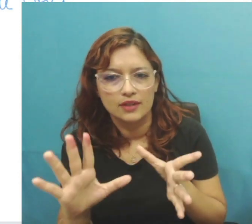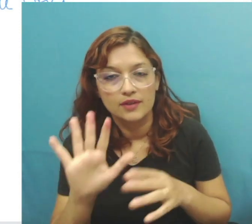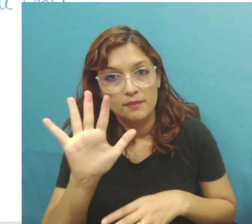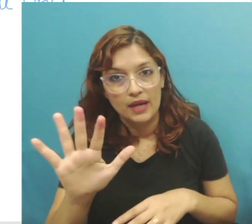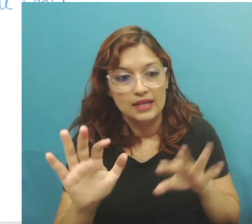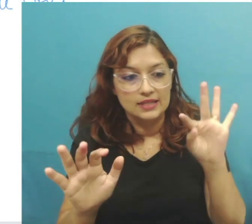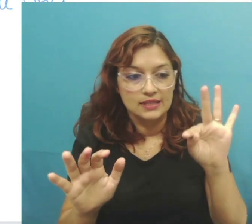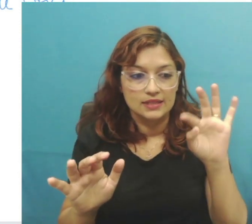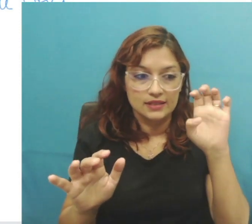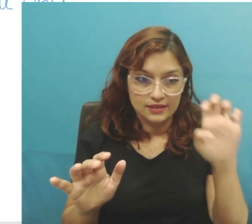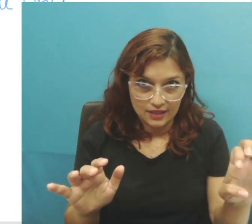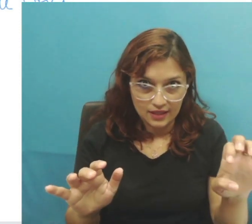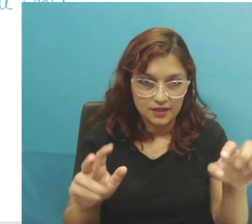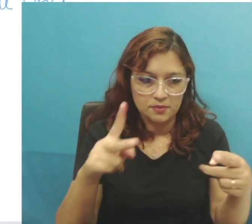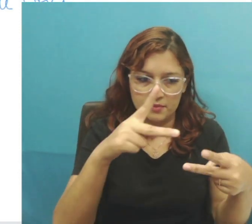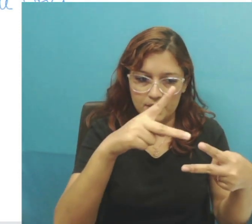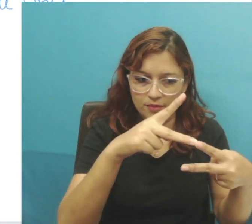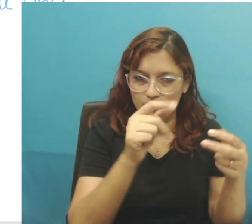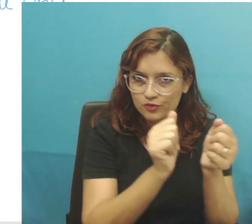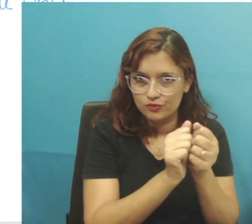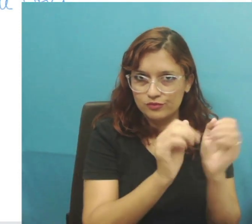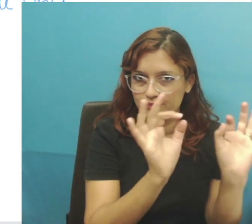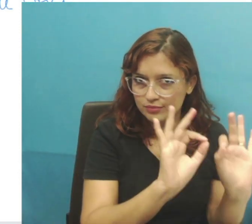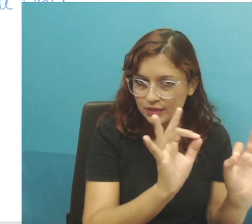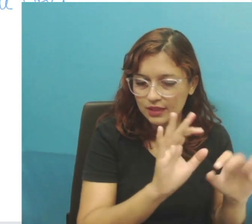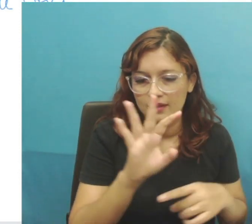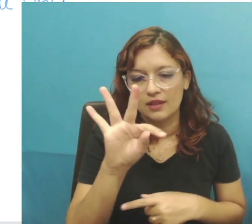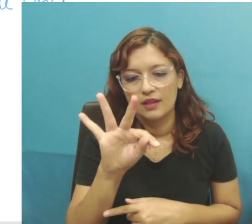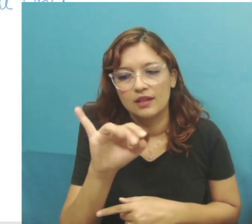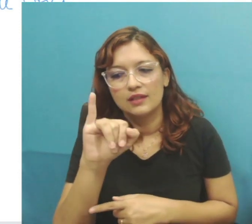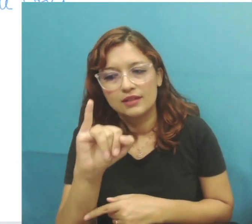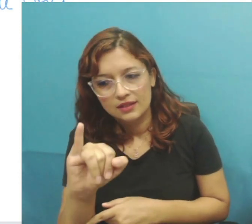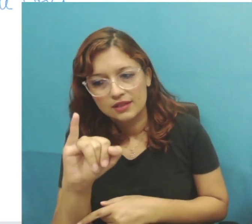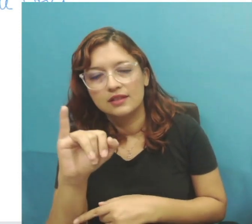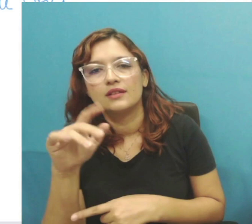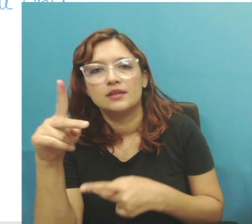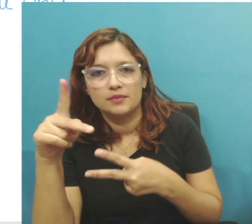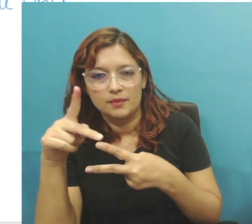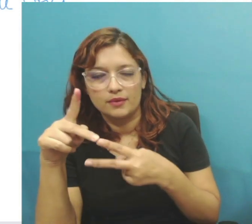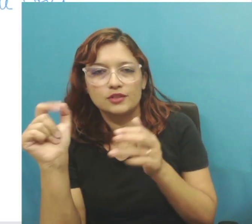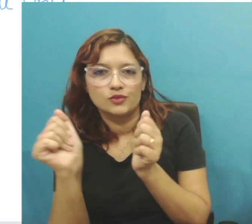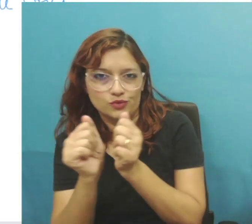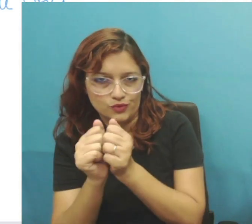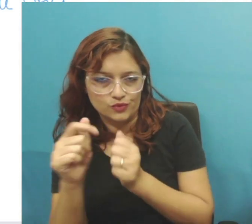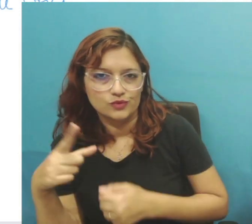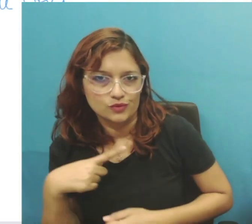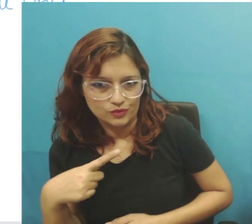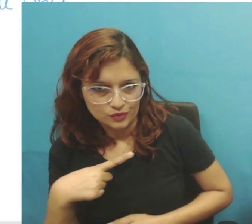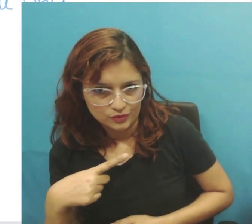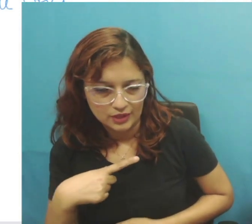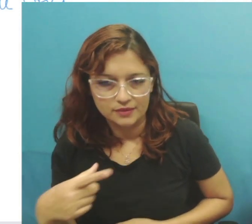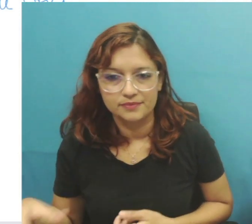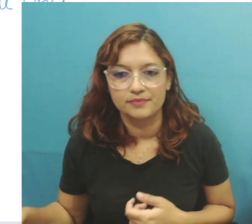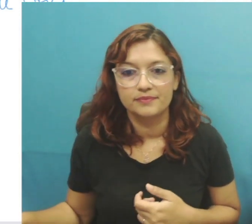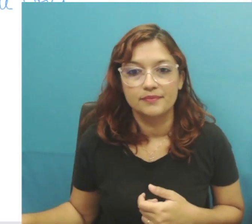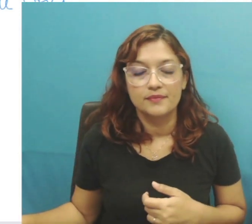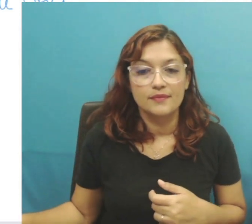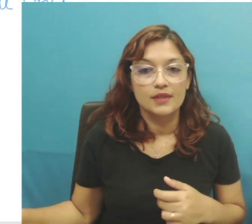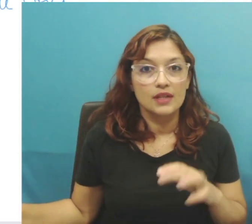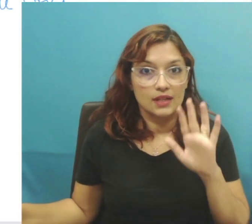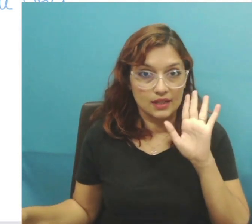Com ou sem preposição. Mas te não vem acompanhado de preposição e ti vem